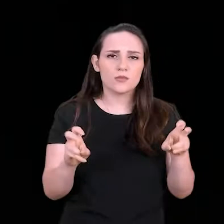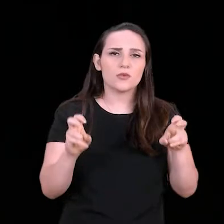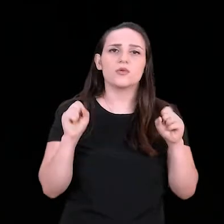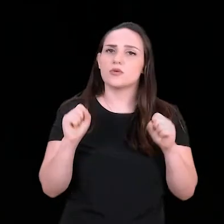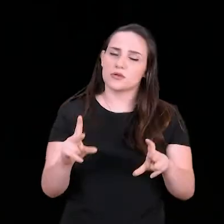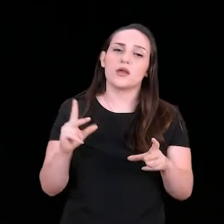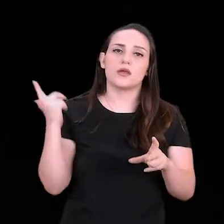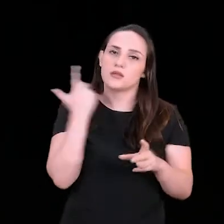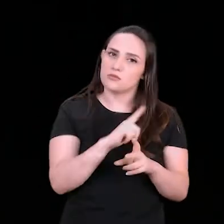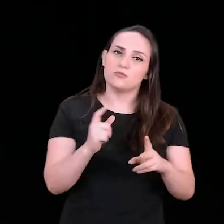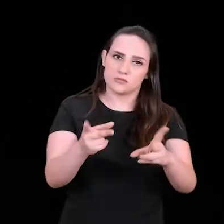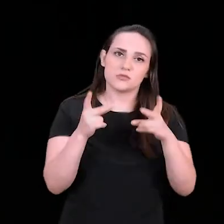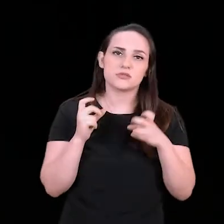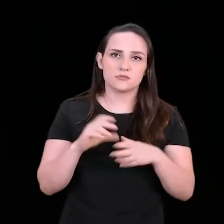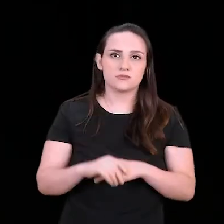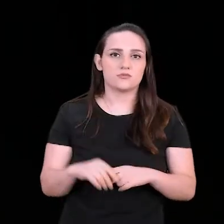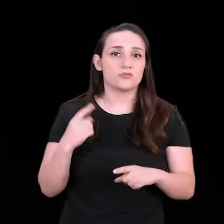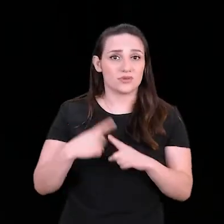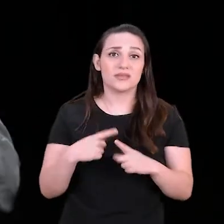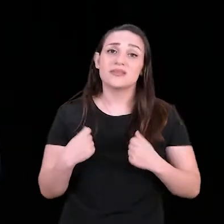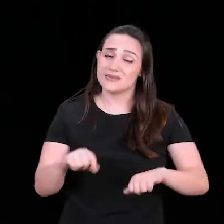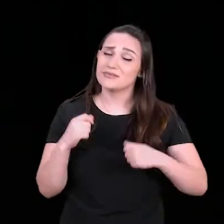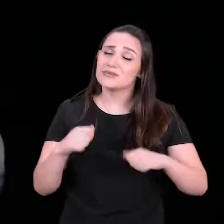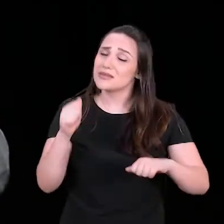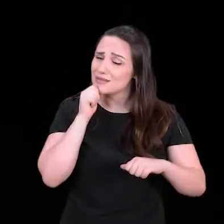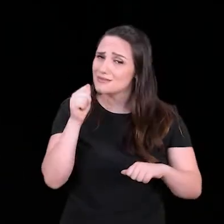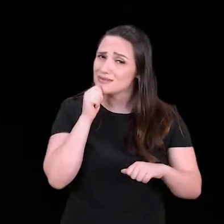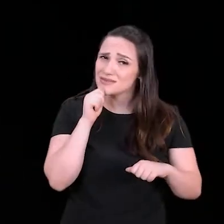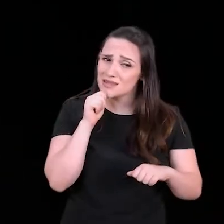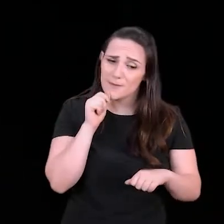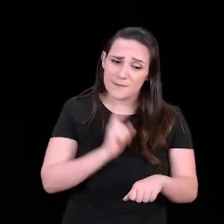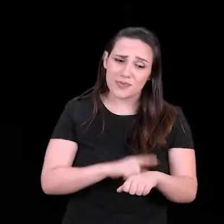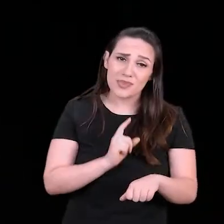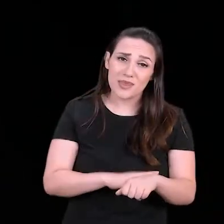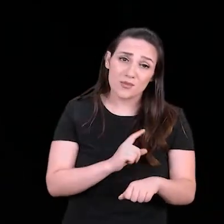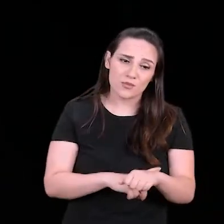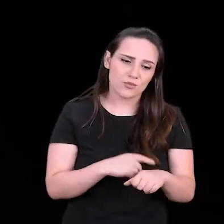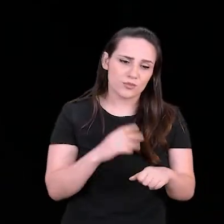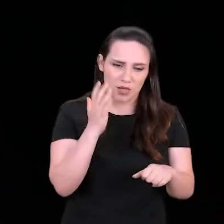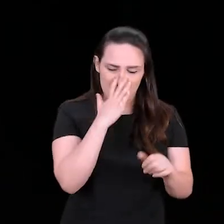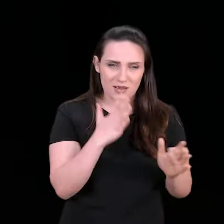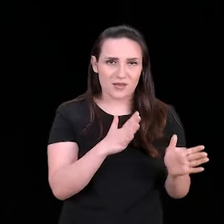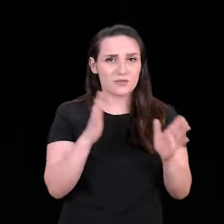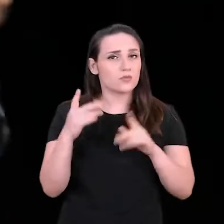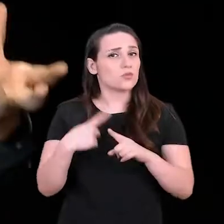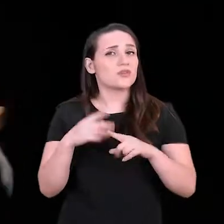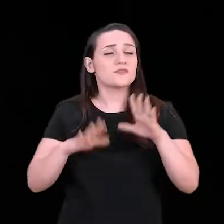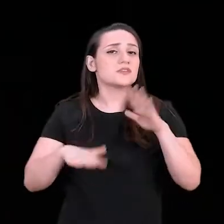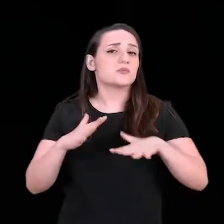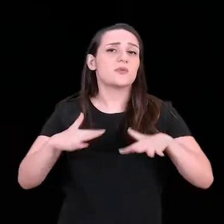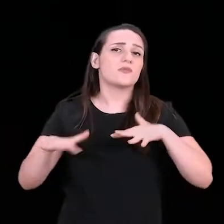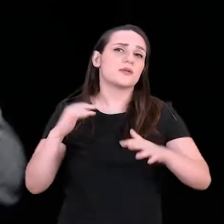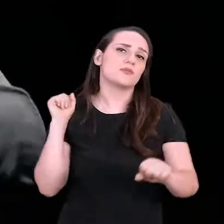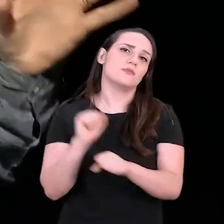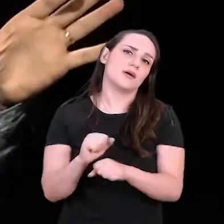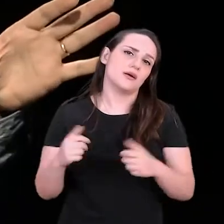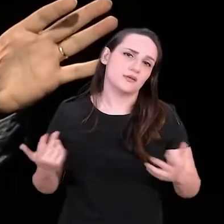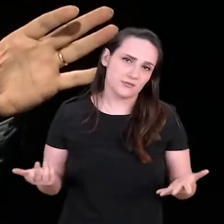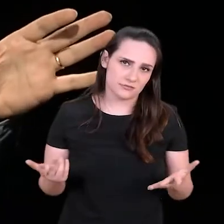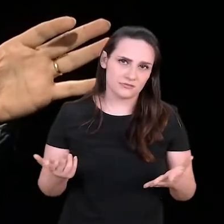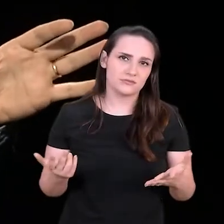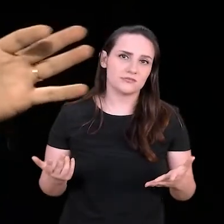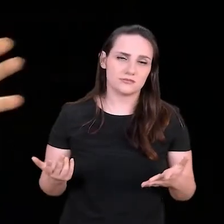redes sociais, né? Então, o pesquisador ainda corre o risco do movimento que ele está investigando ali parar